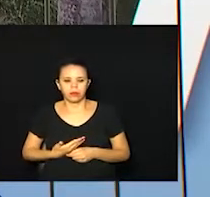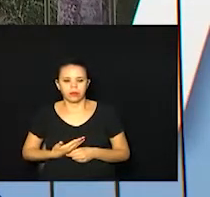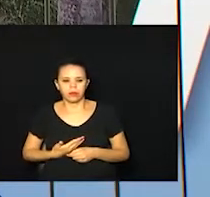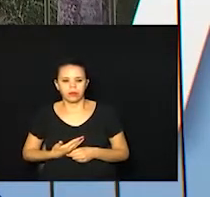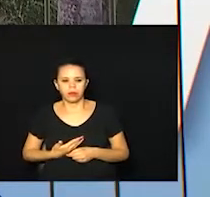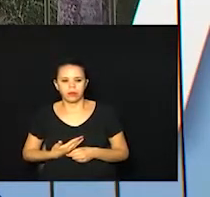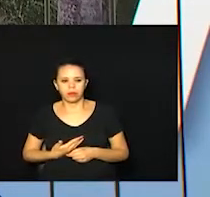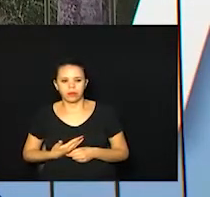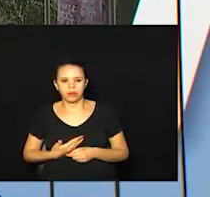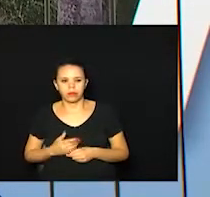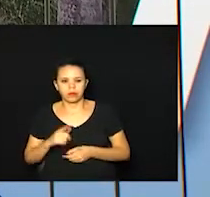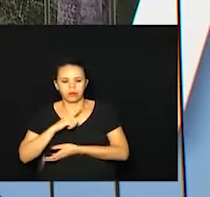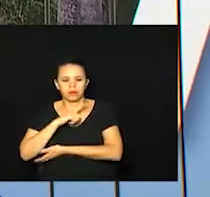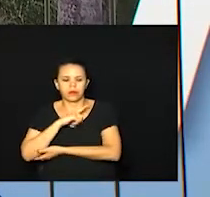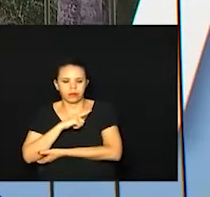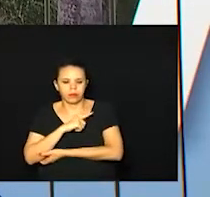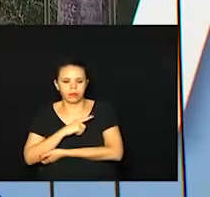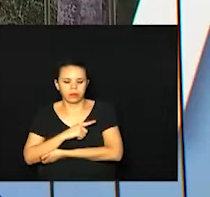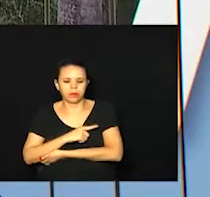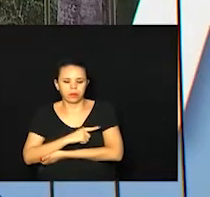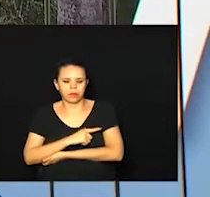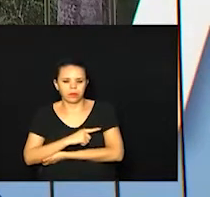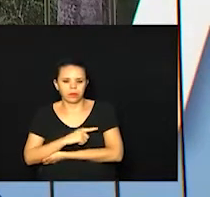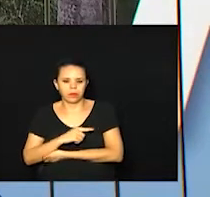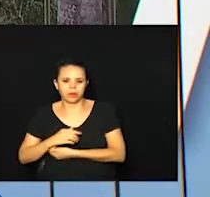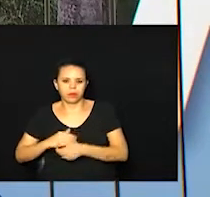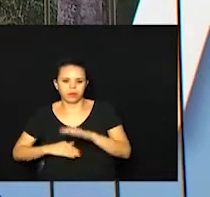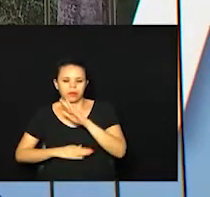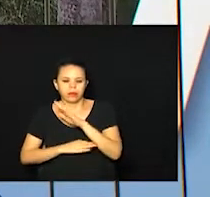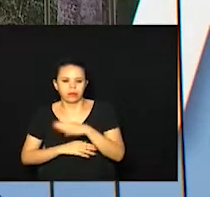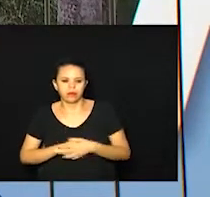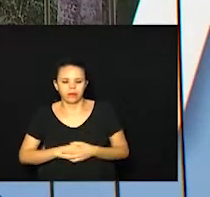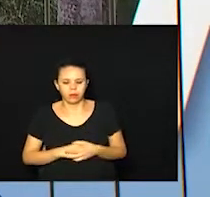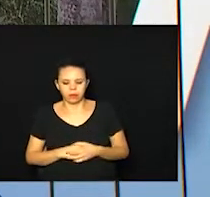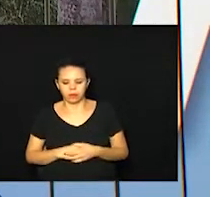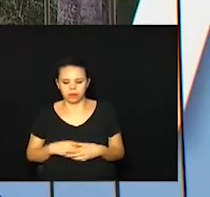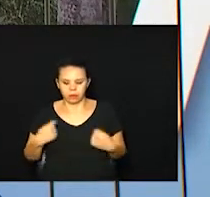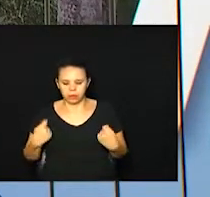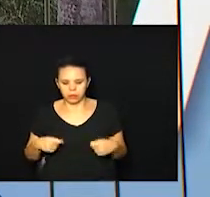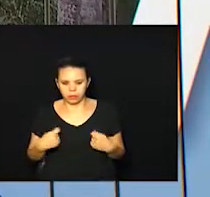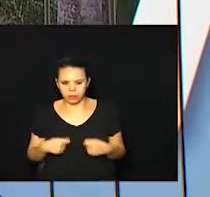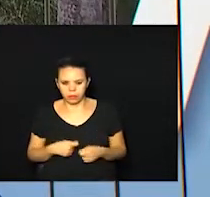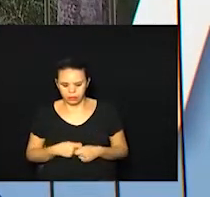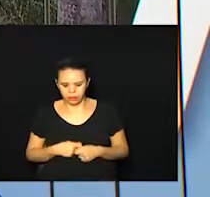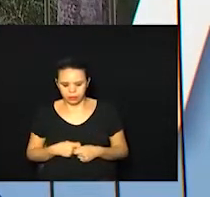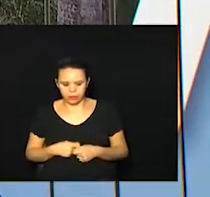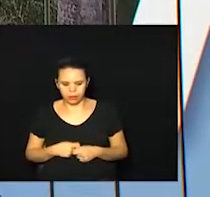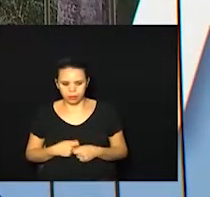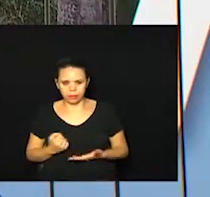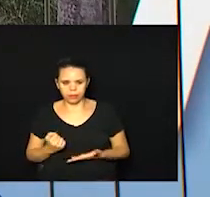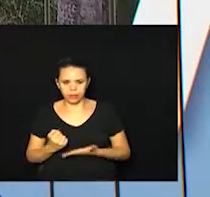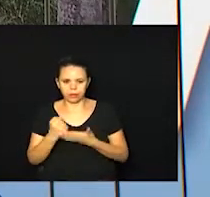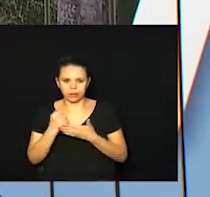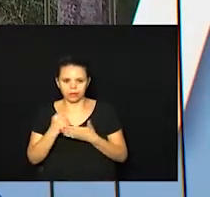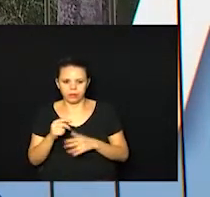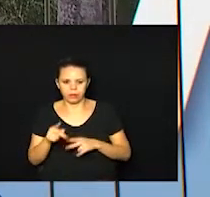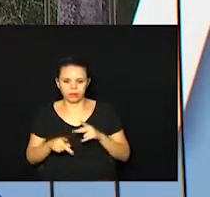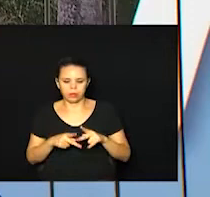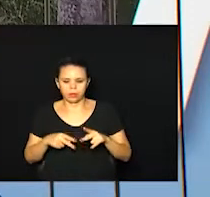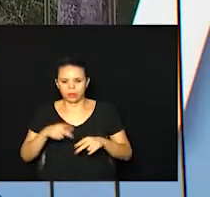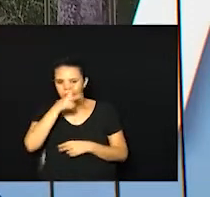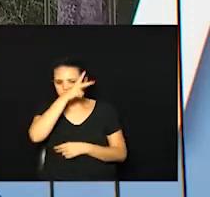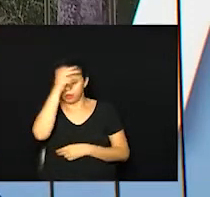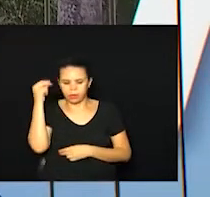governo, ele tenha esse instrumento. E a Câmara Municipal, ela precisa dar esse instrumento ao